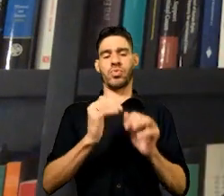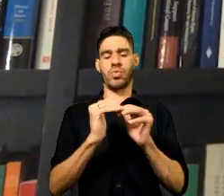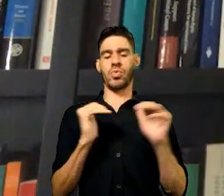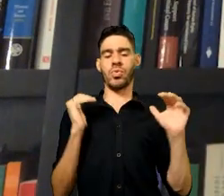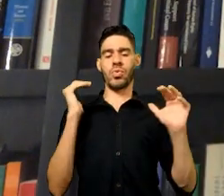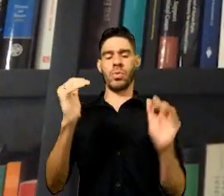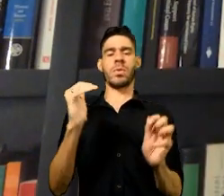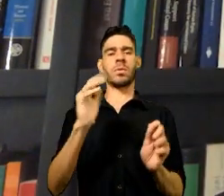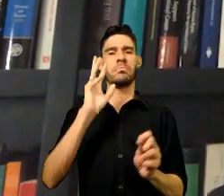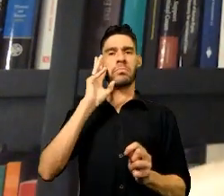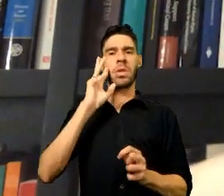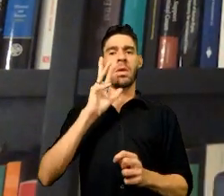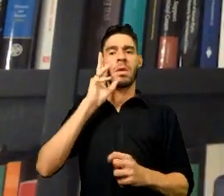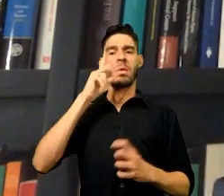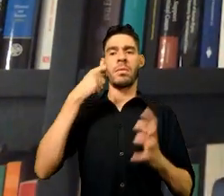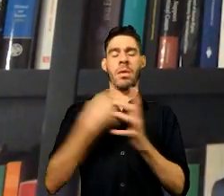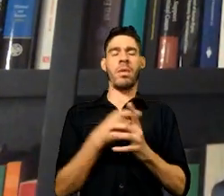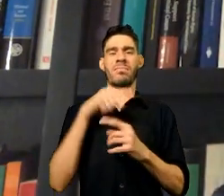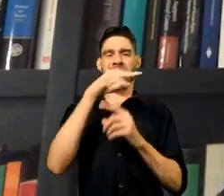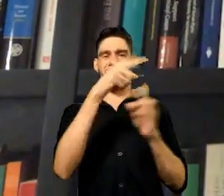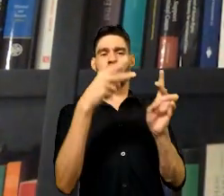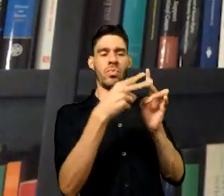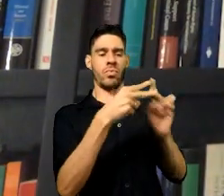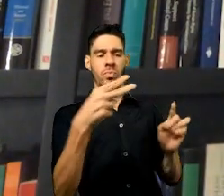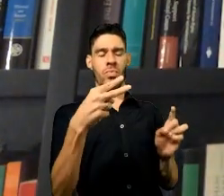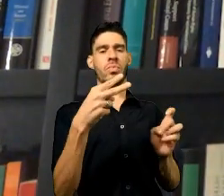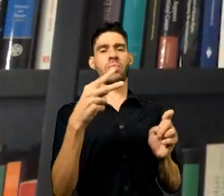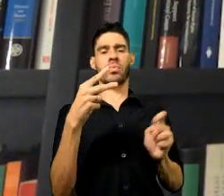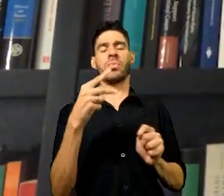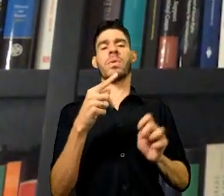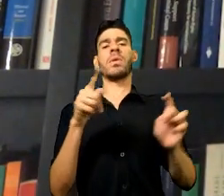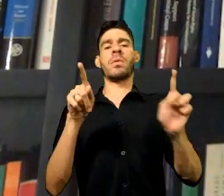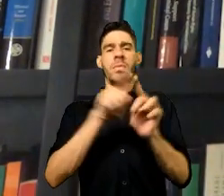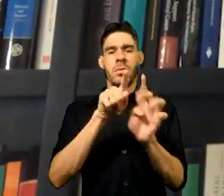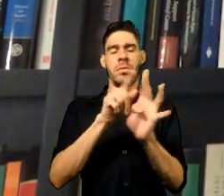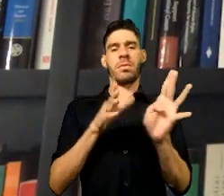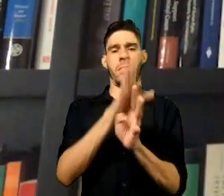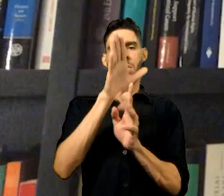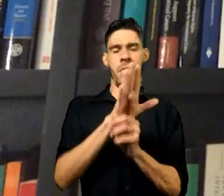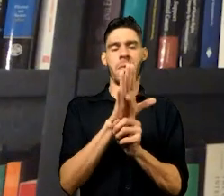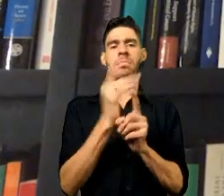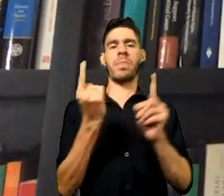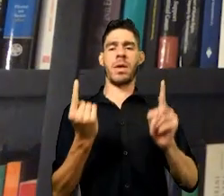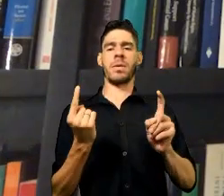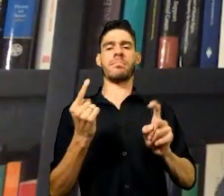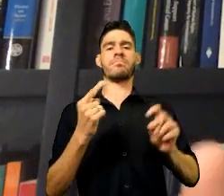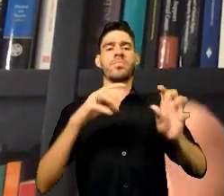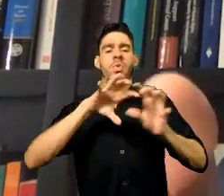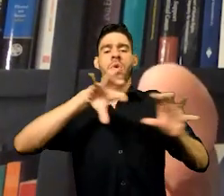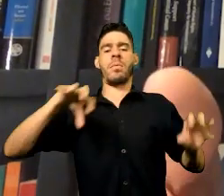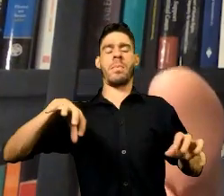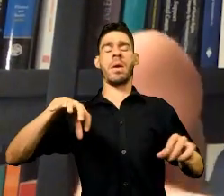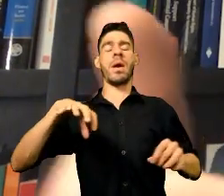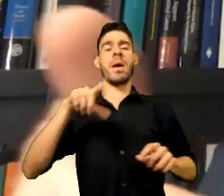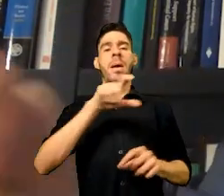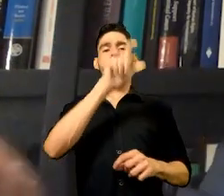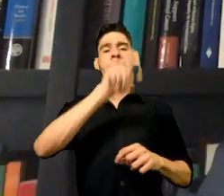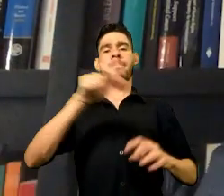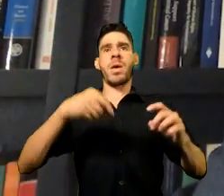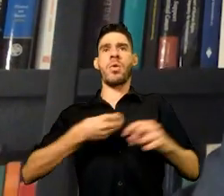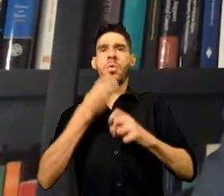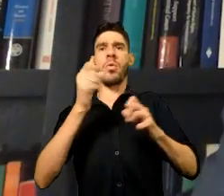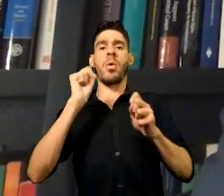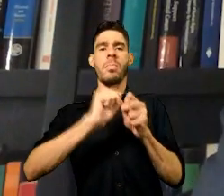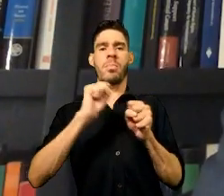juiz, quando designar este ato, ele também oriente as partes de como